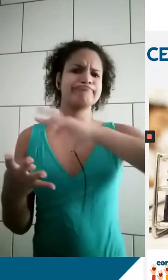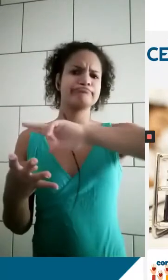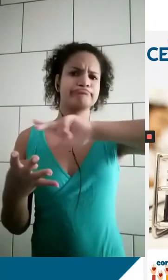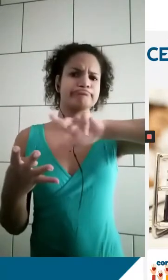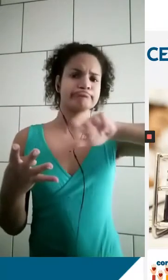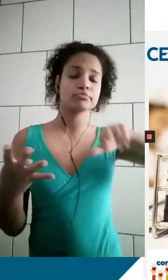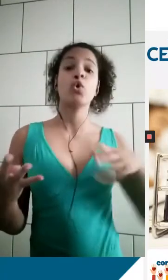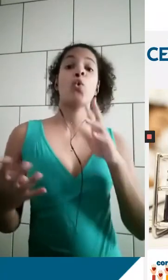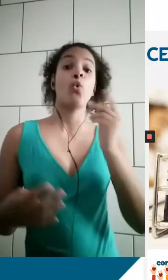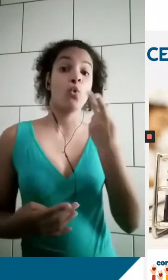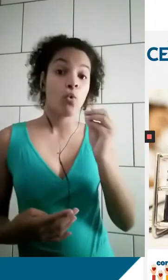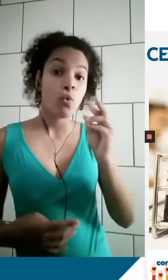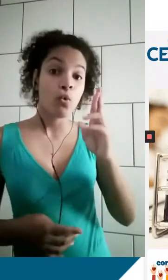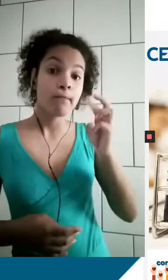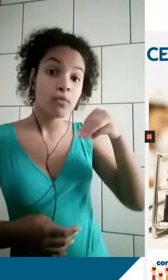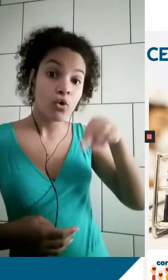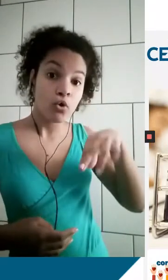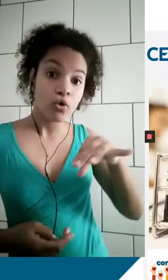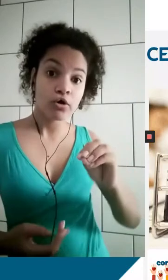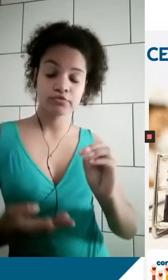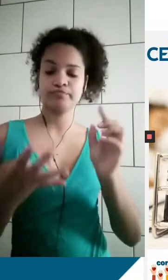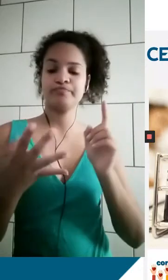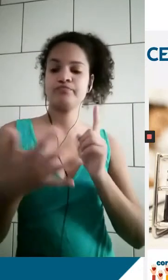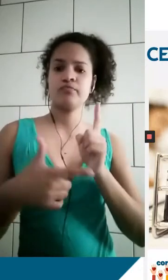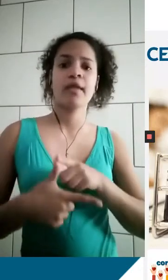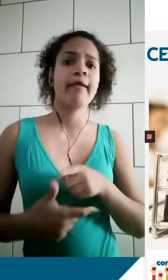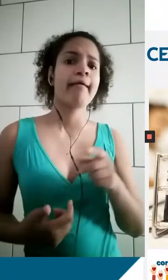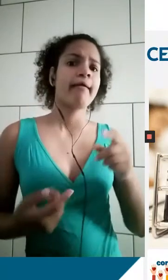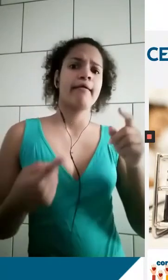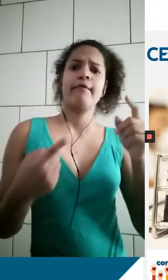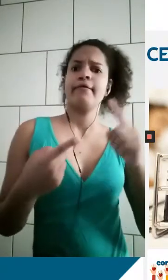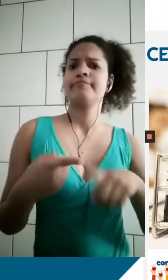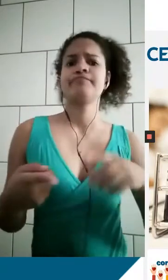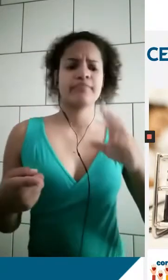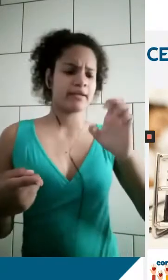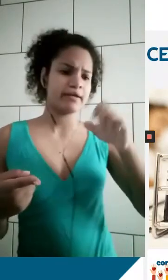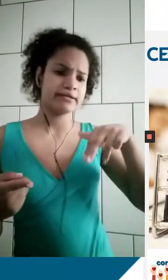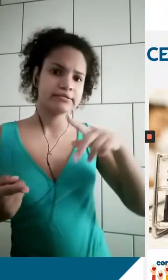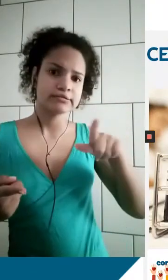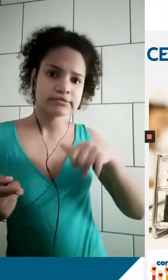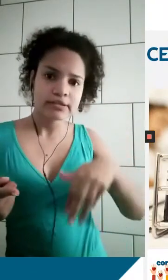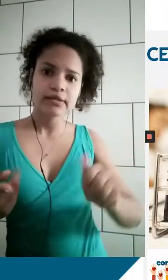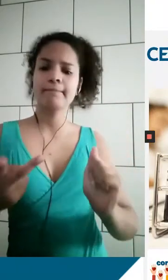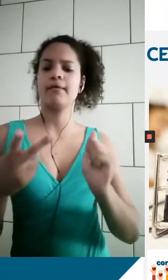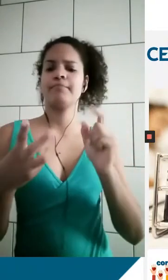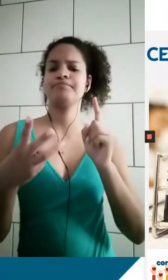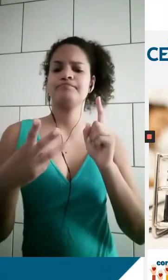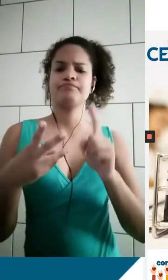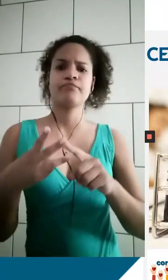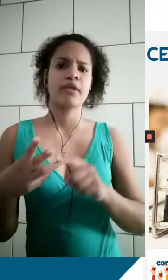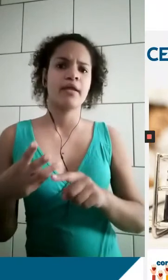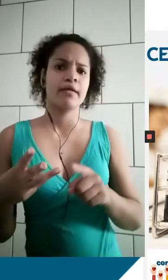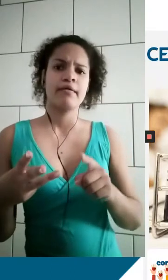substâncias, hormônios, enzimas, proteínas de transporte, albumina,